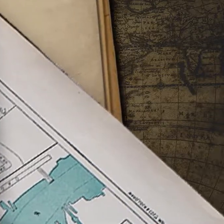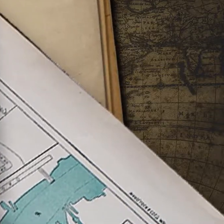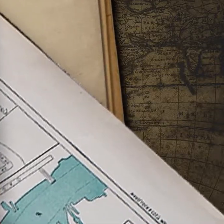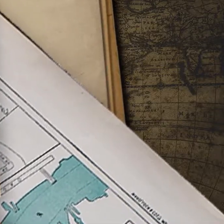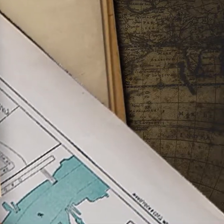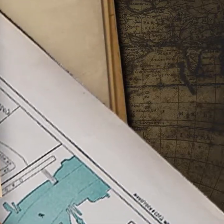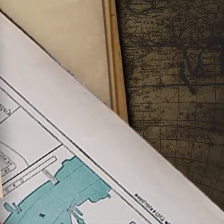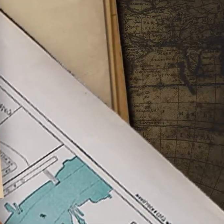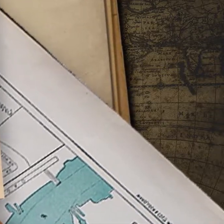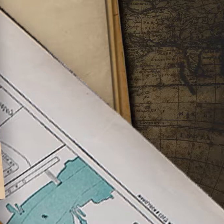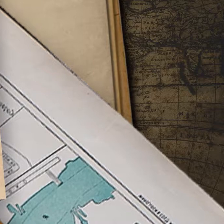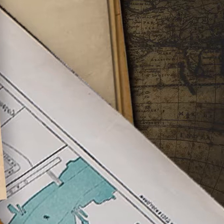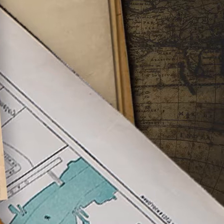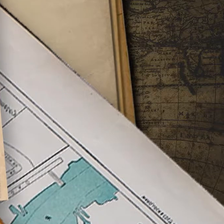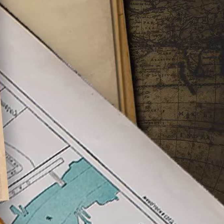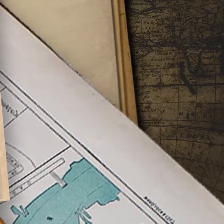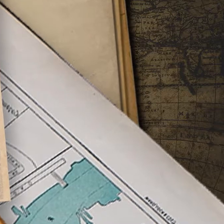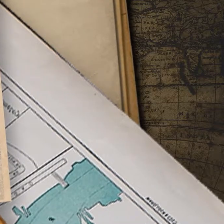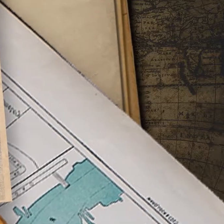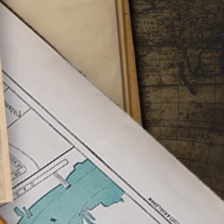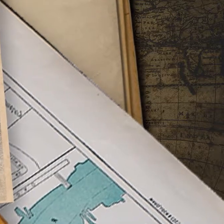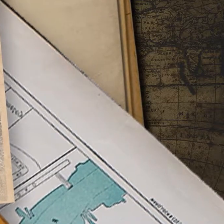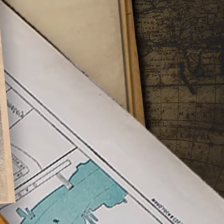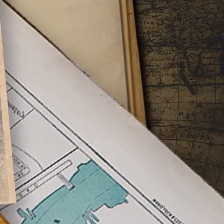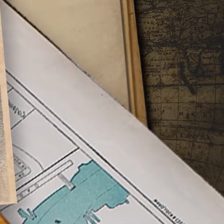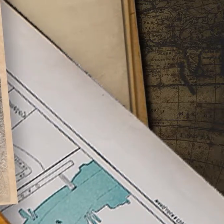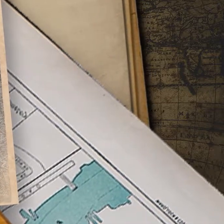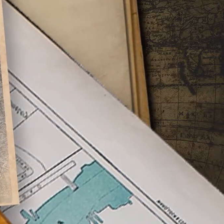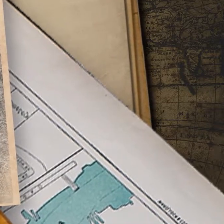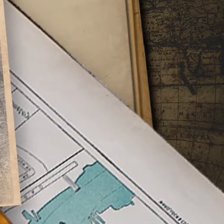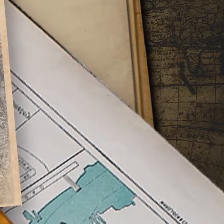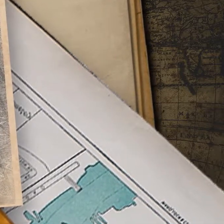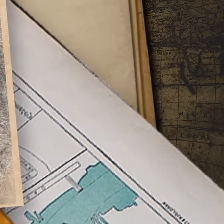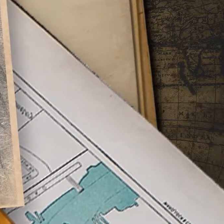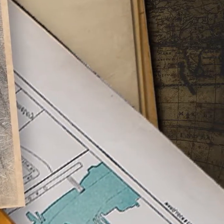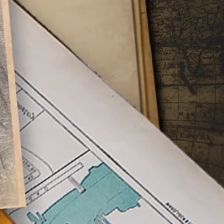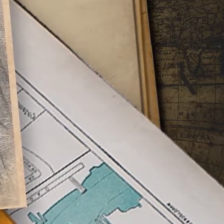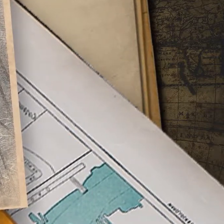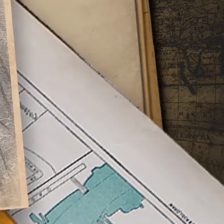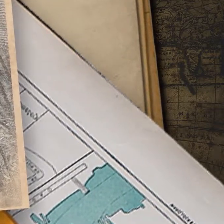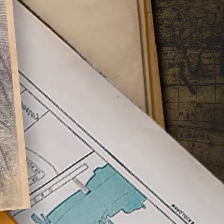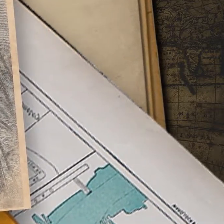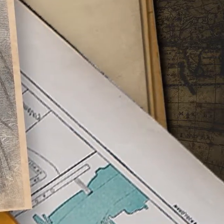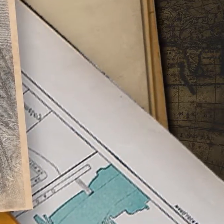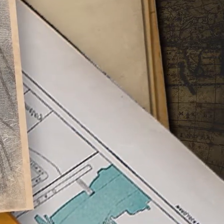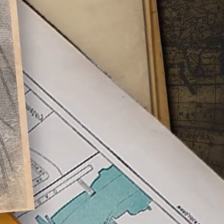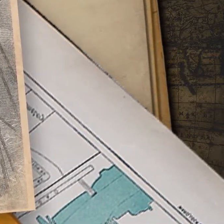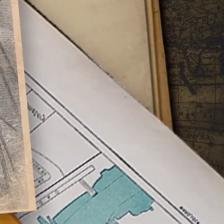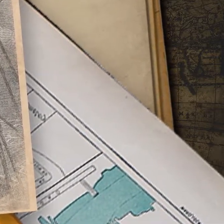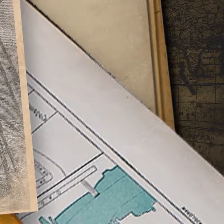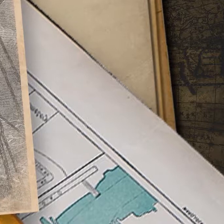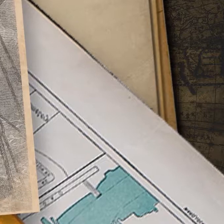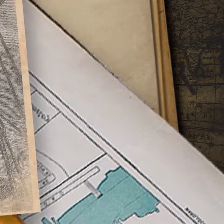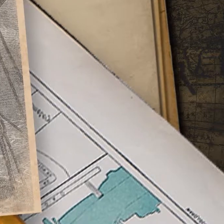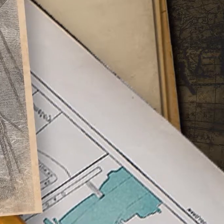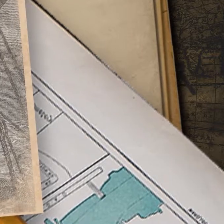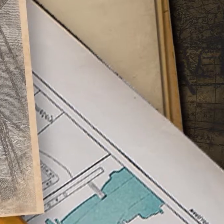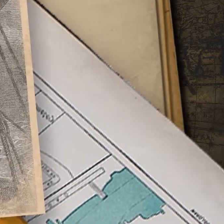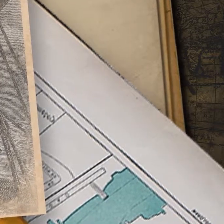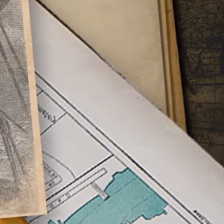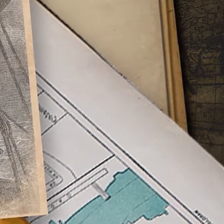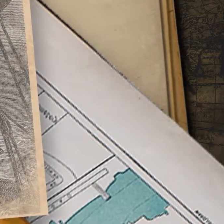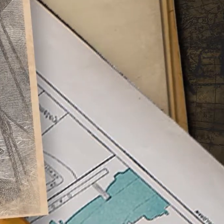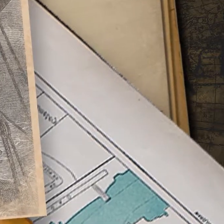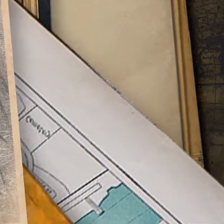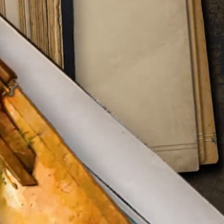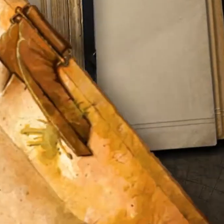para cima. Outros 2 homens da tripulação estão mais acima, mexendo na estrutura e nas cordas, e olham para